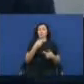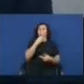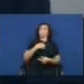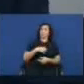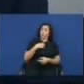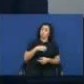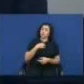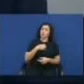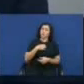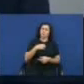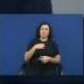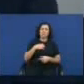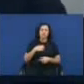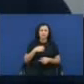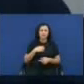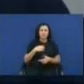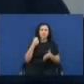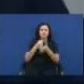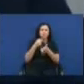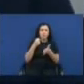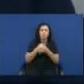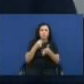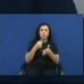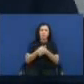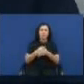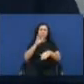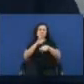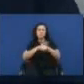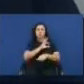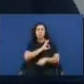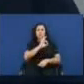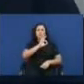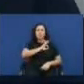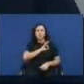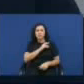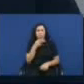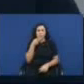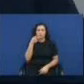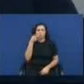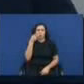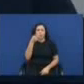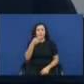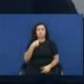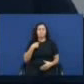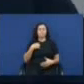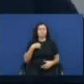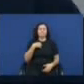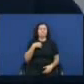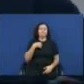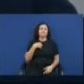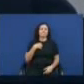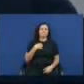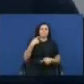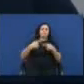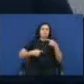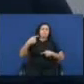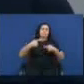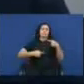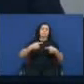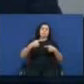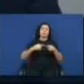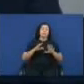ainda, né? Você vai me obrigar a sair daqui? Você vai chamar a polícia para mim? E houve toda aquela discussão e